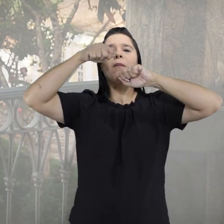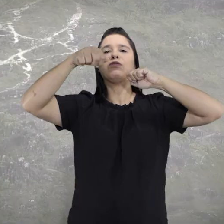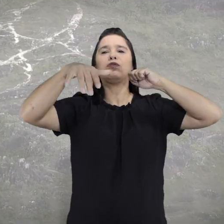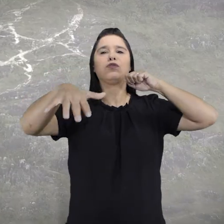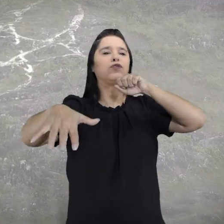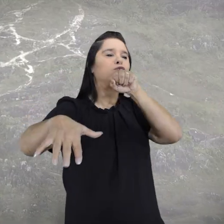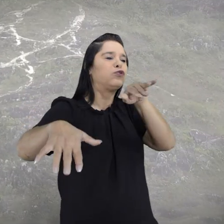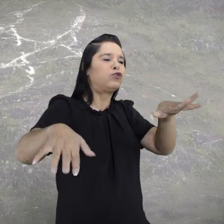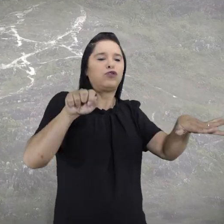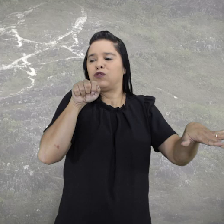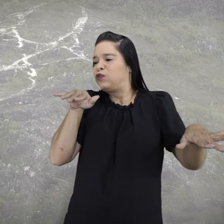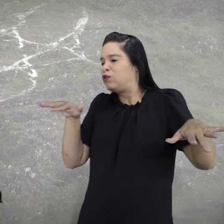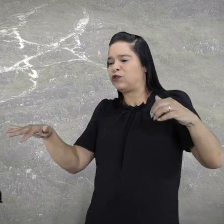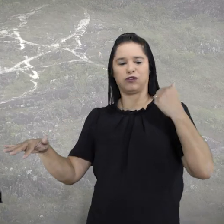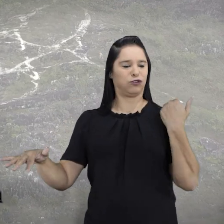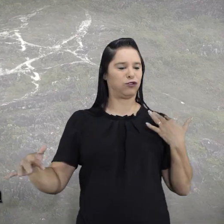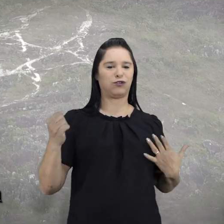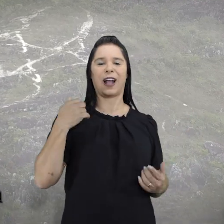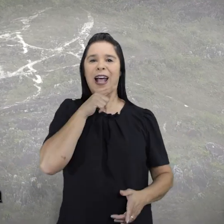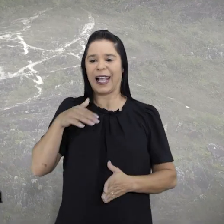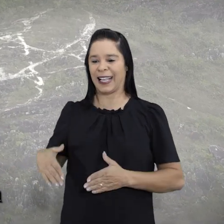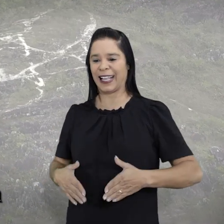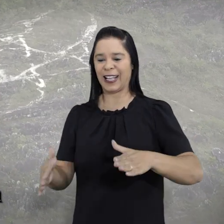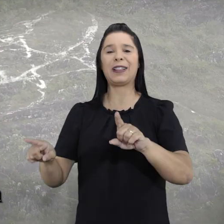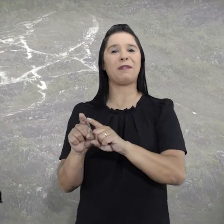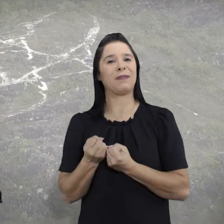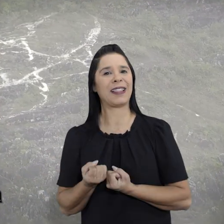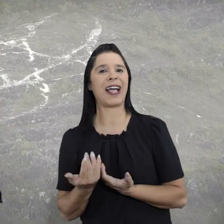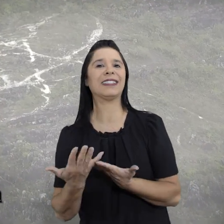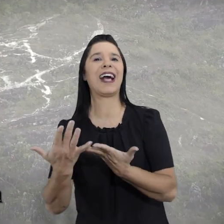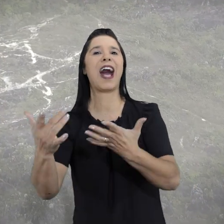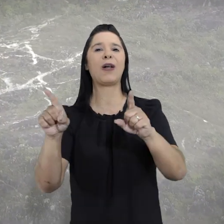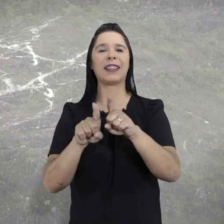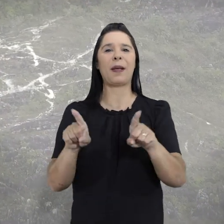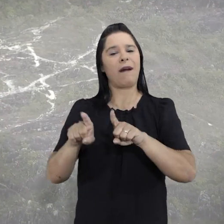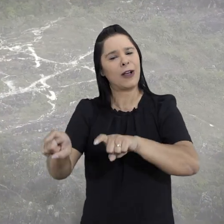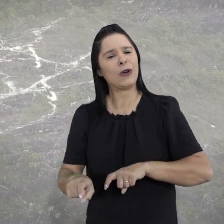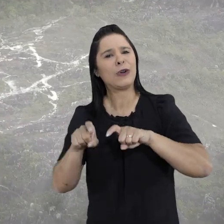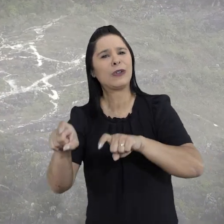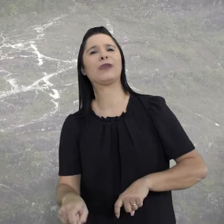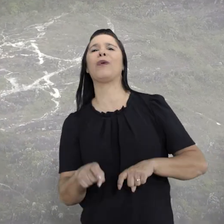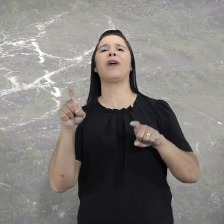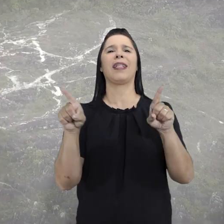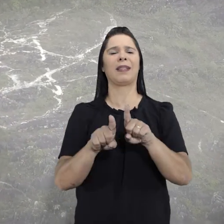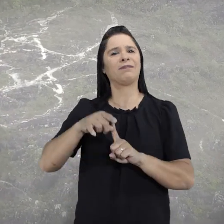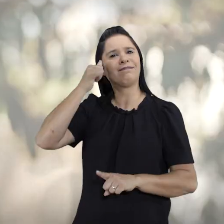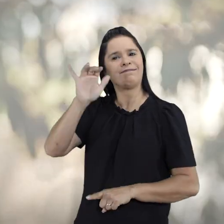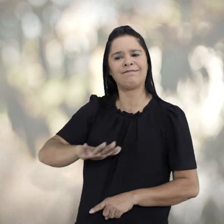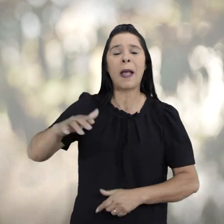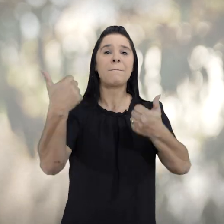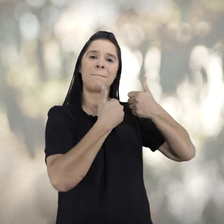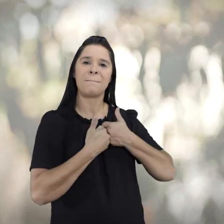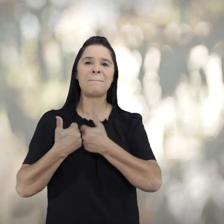para os córregos abaixo. E além disso, né, as plantações, a agricultura e pecuária que está ao redor